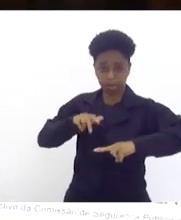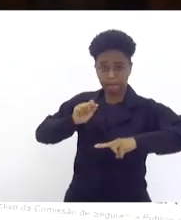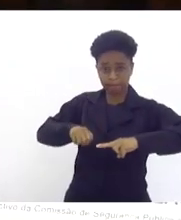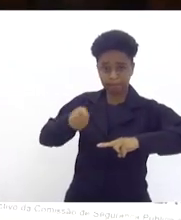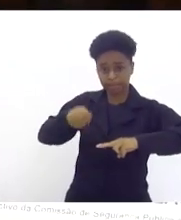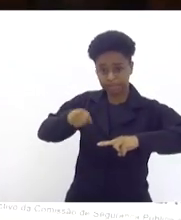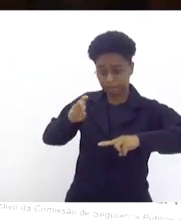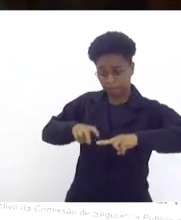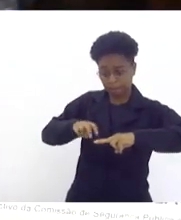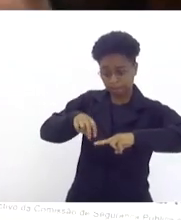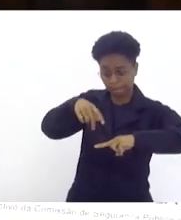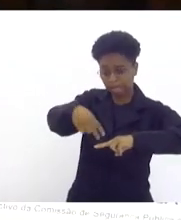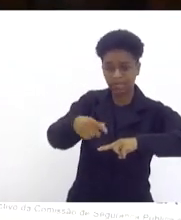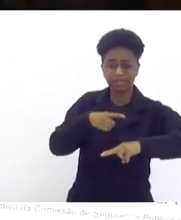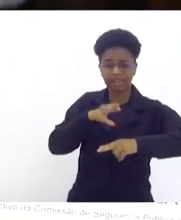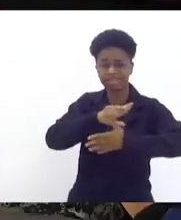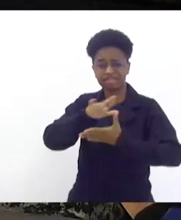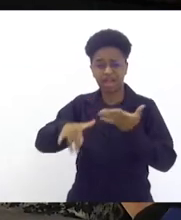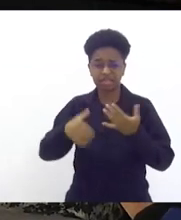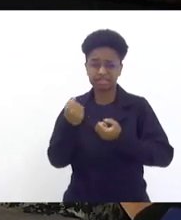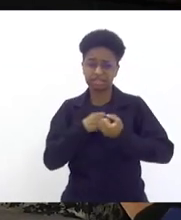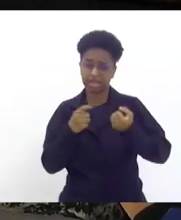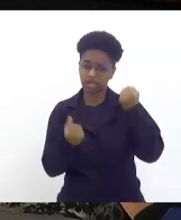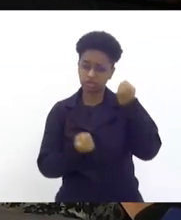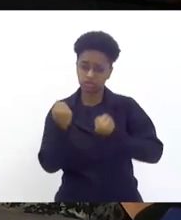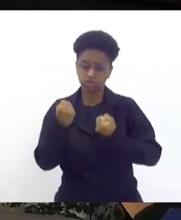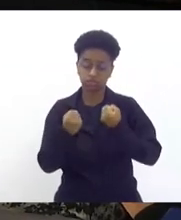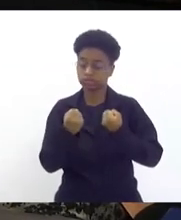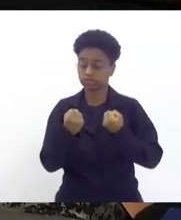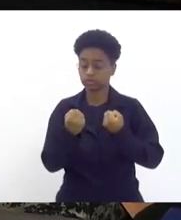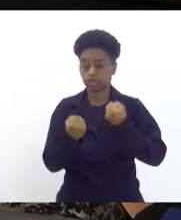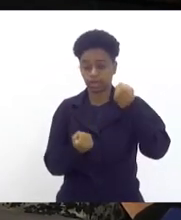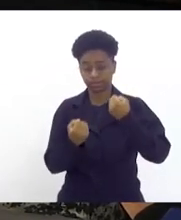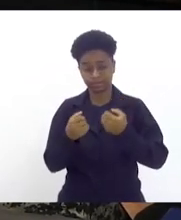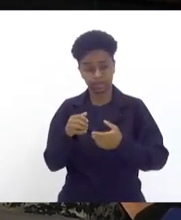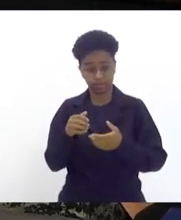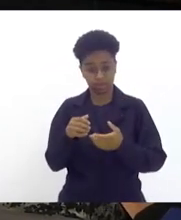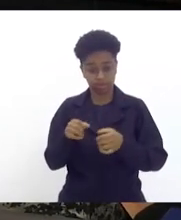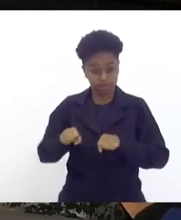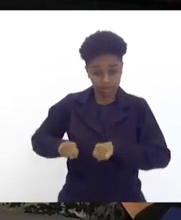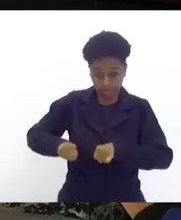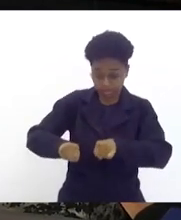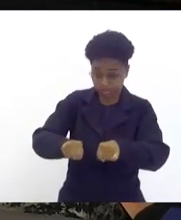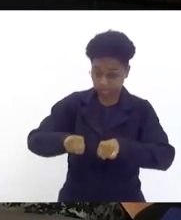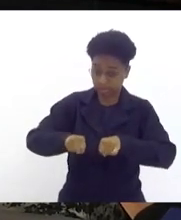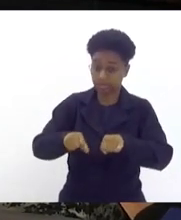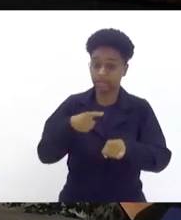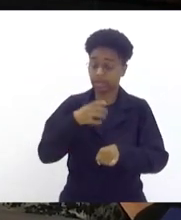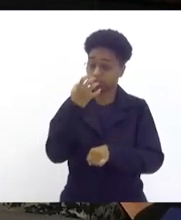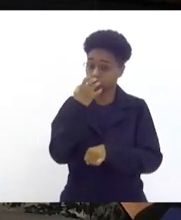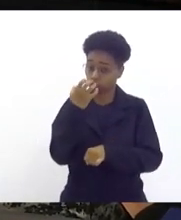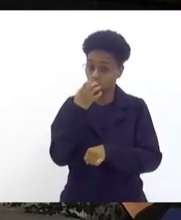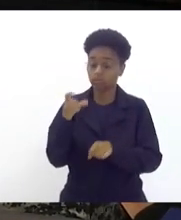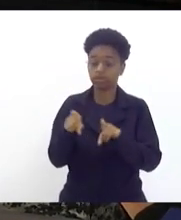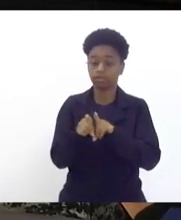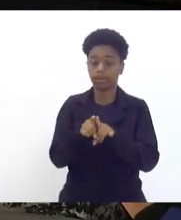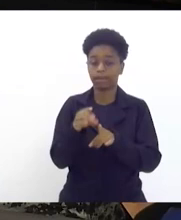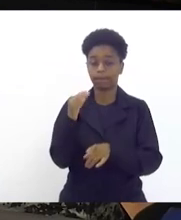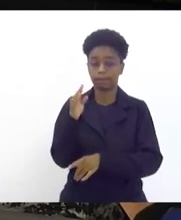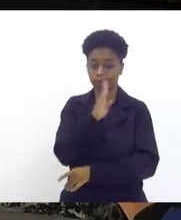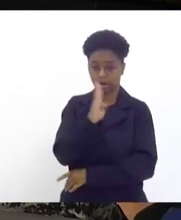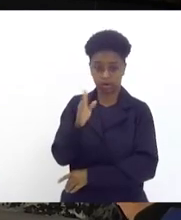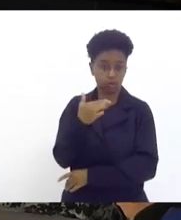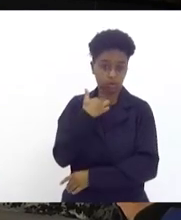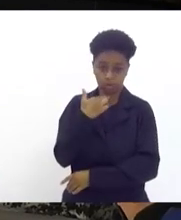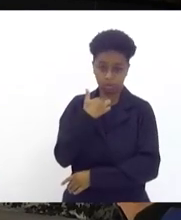uma legião de moradores de rua com cachorro carrinho de bebê cobertor Banco do Brasil todos os bancos da Tijuca não podem